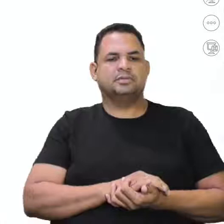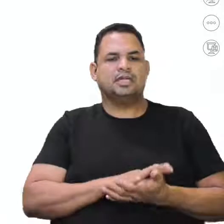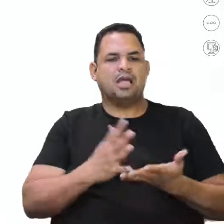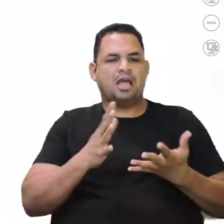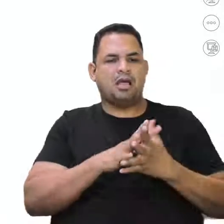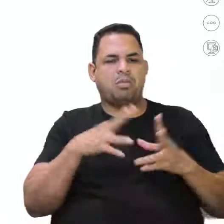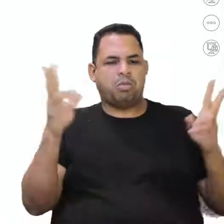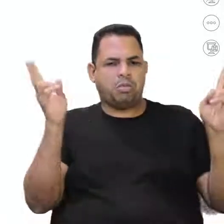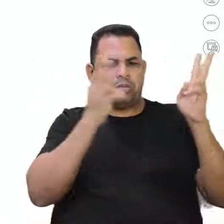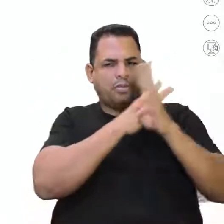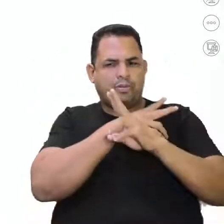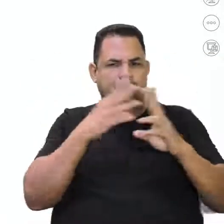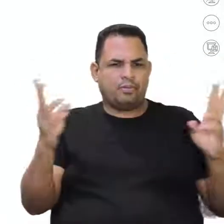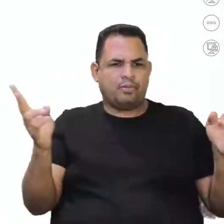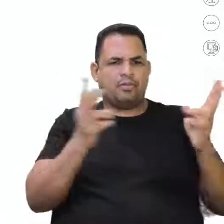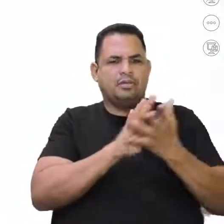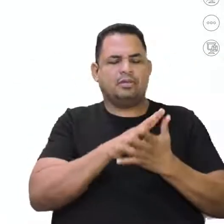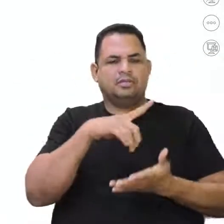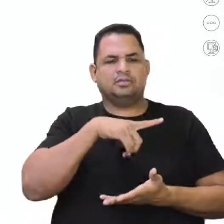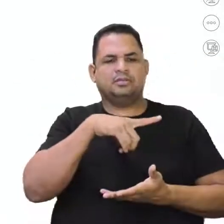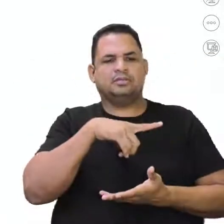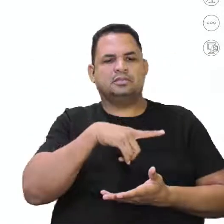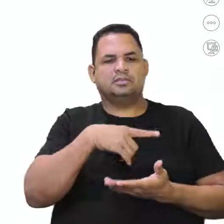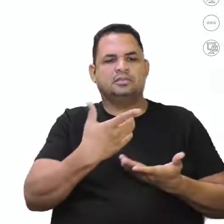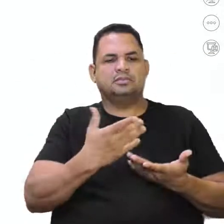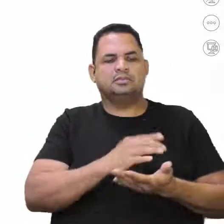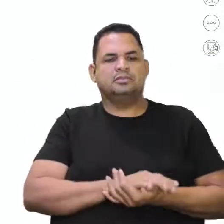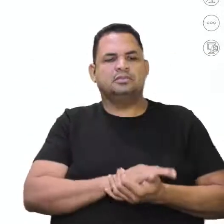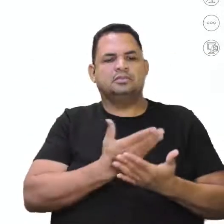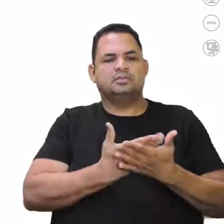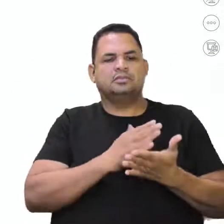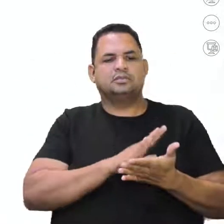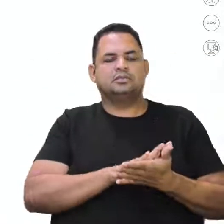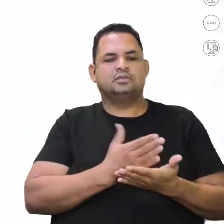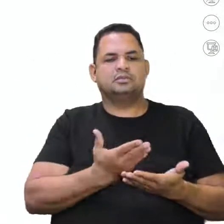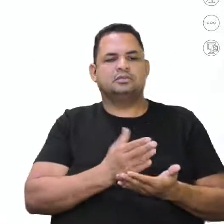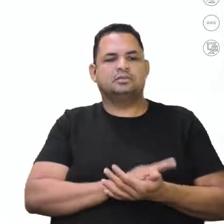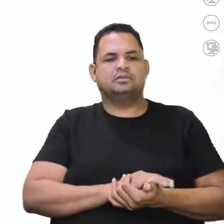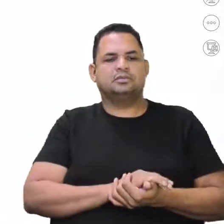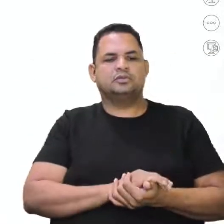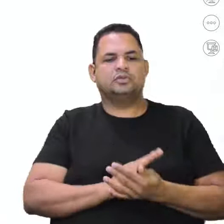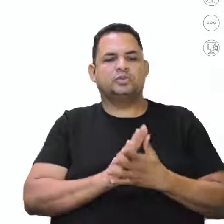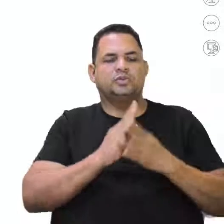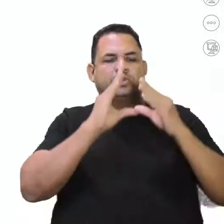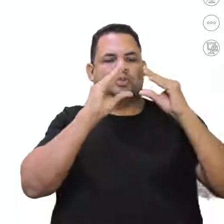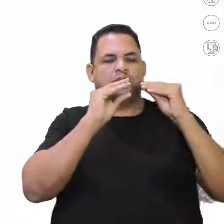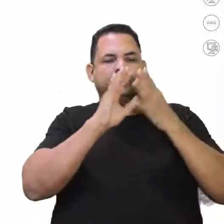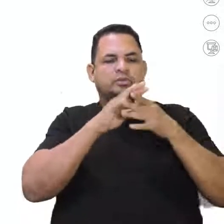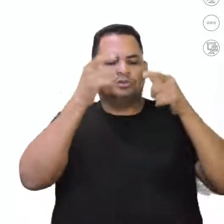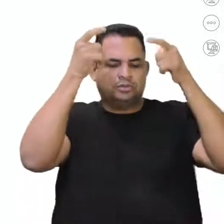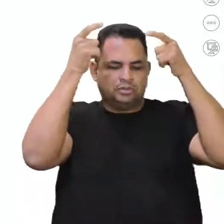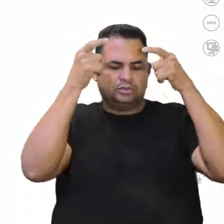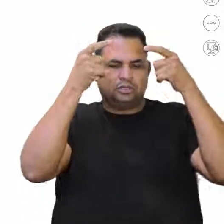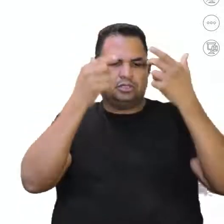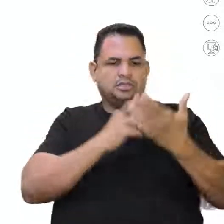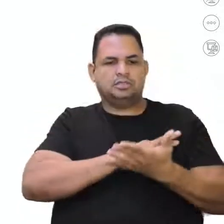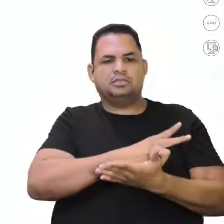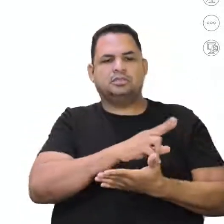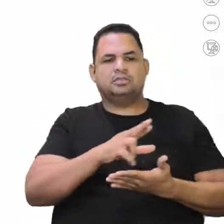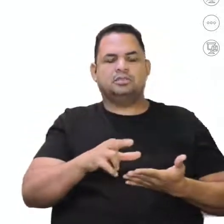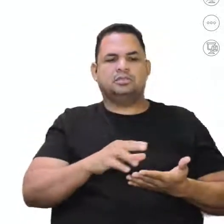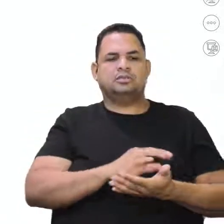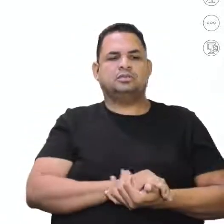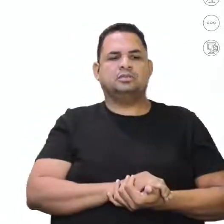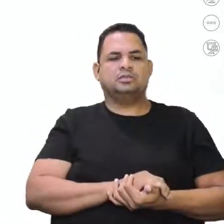Tempestade. Twelfth Night, que foi traduzido para português, adaptado para Noite dos Reis, Noite de Reis, dos